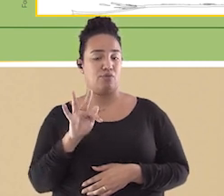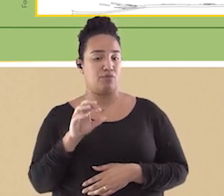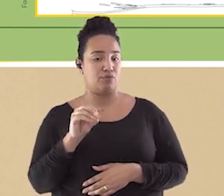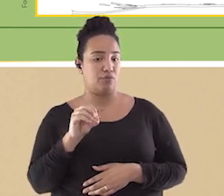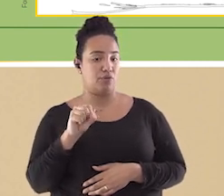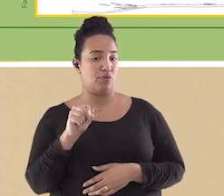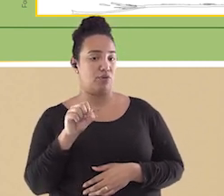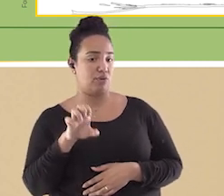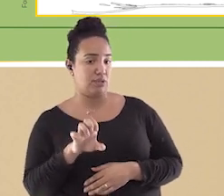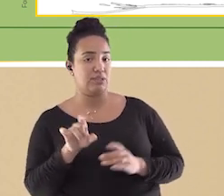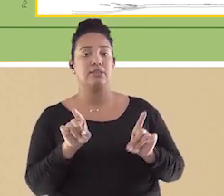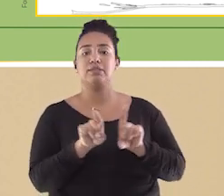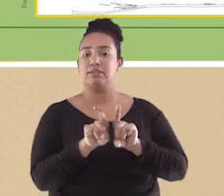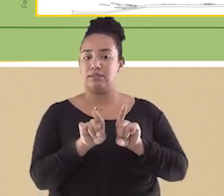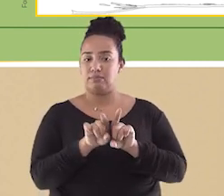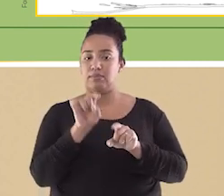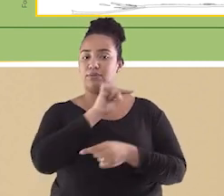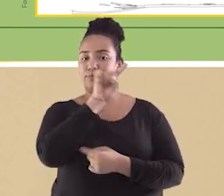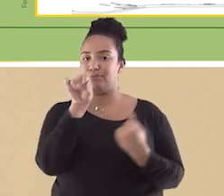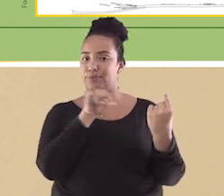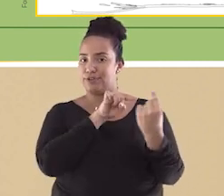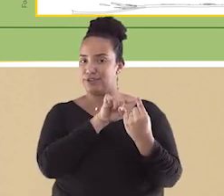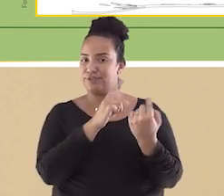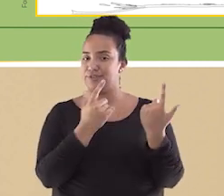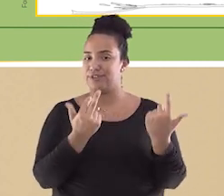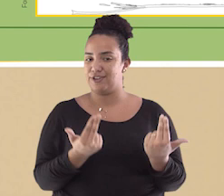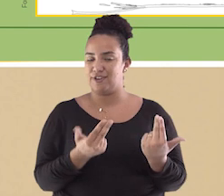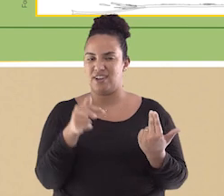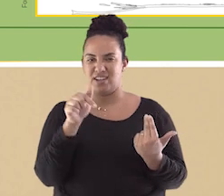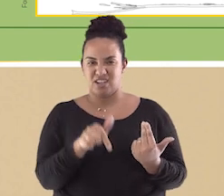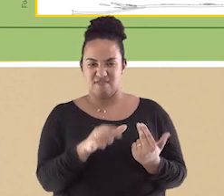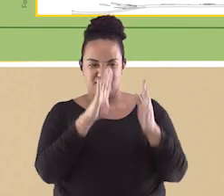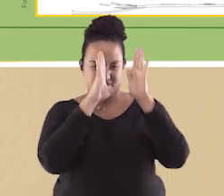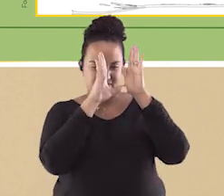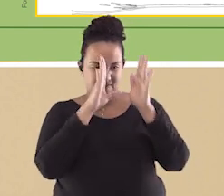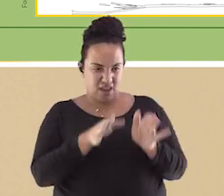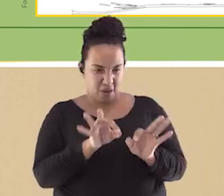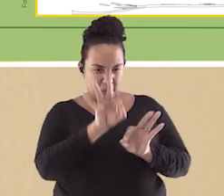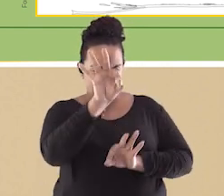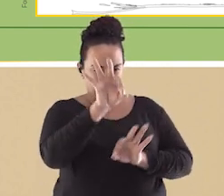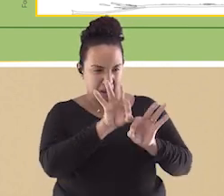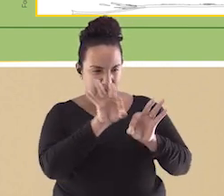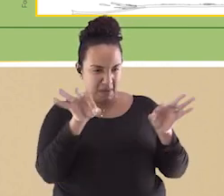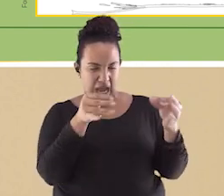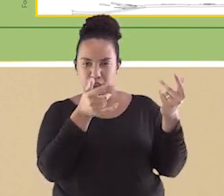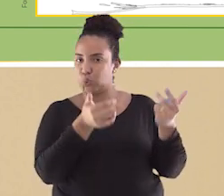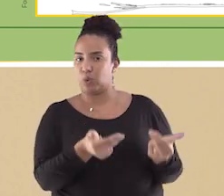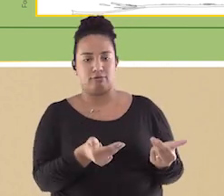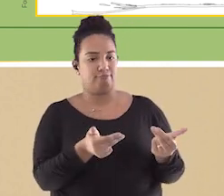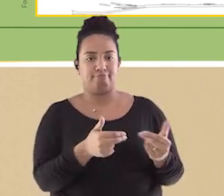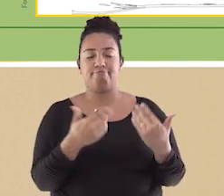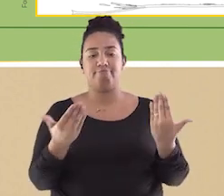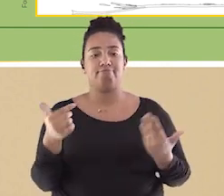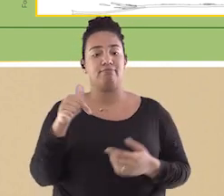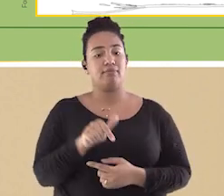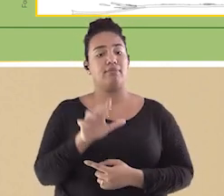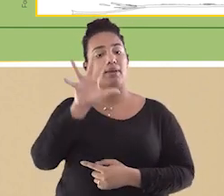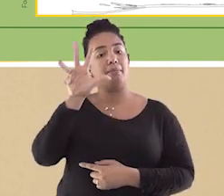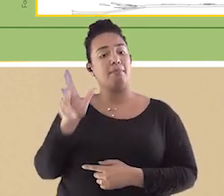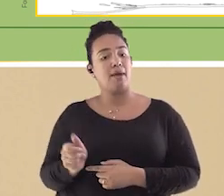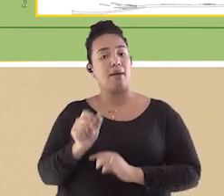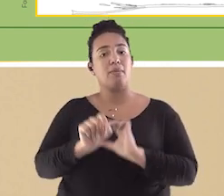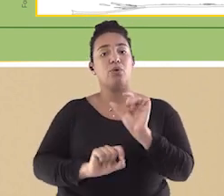ideia de sair do convencional e de não ser fiel às proporções dos territórios. Esses mapas